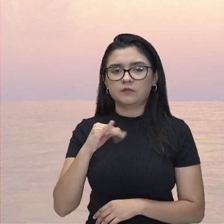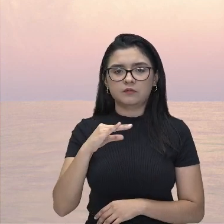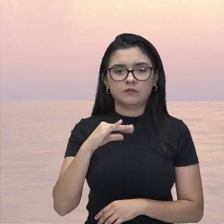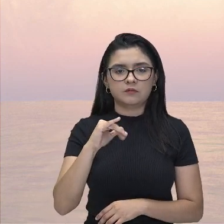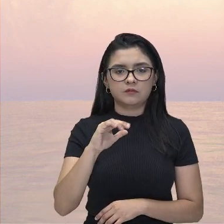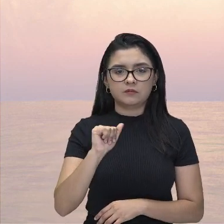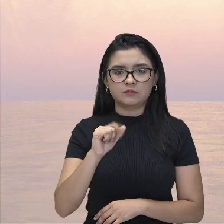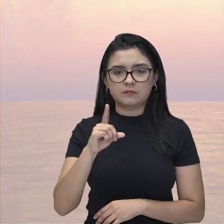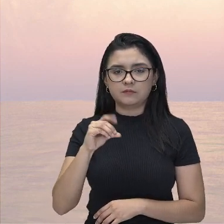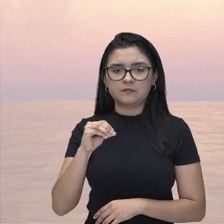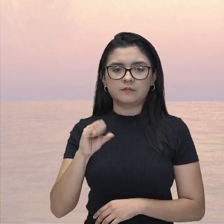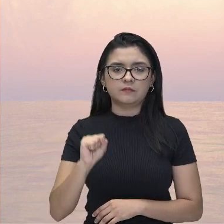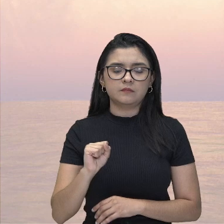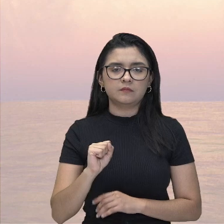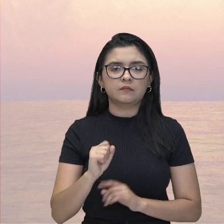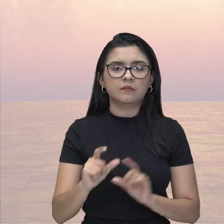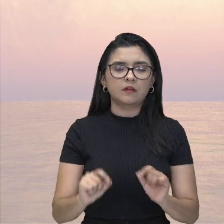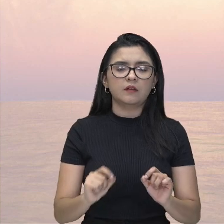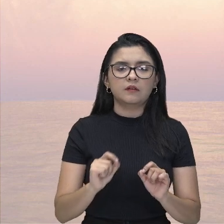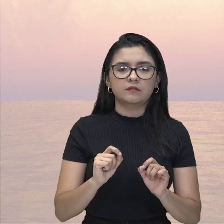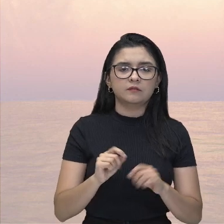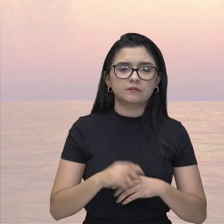em portugu desj